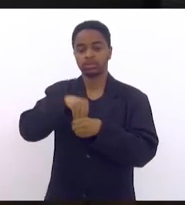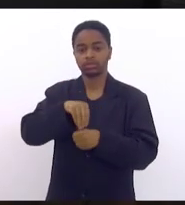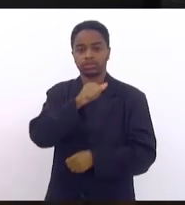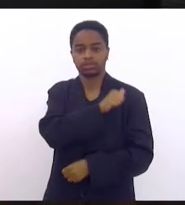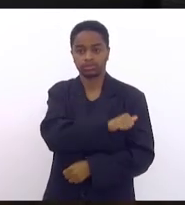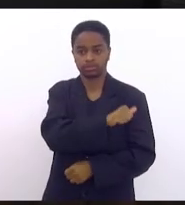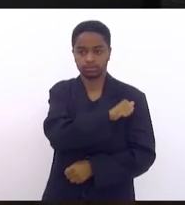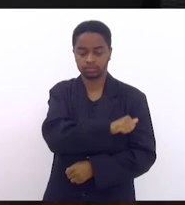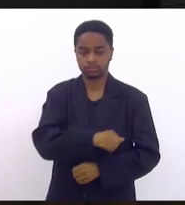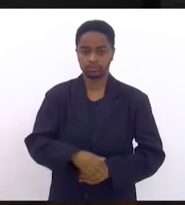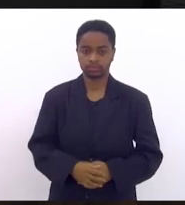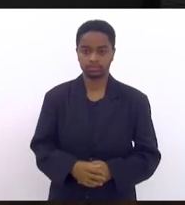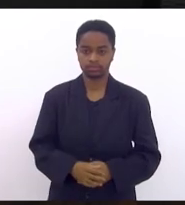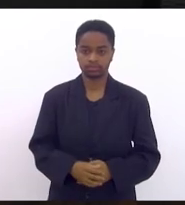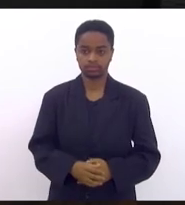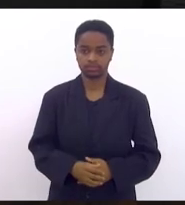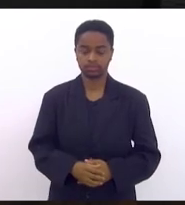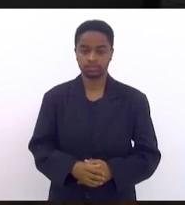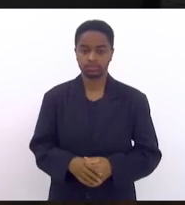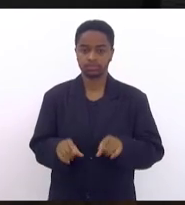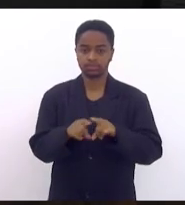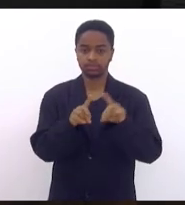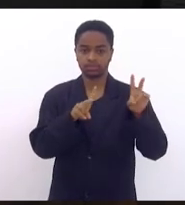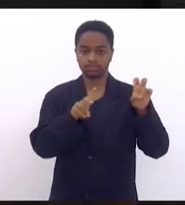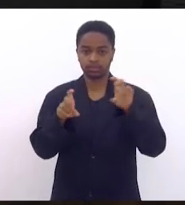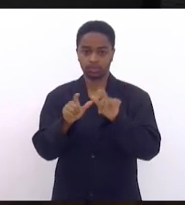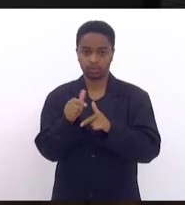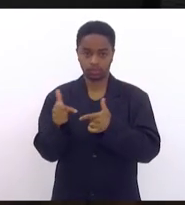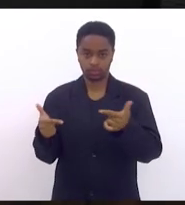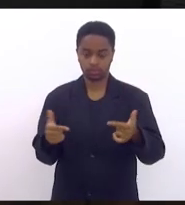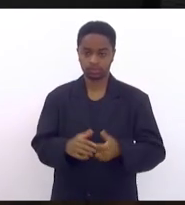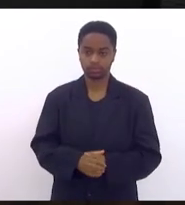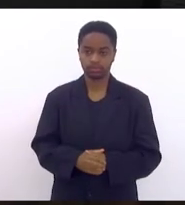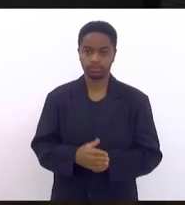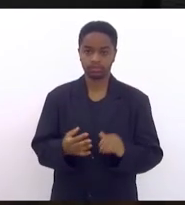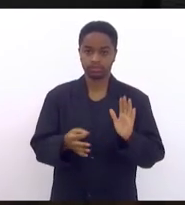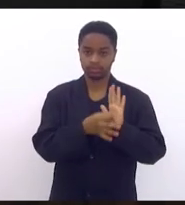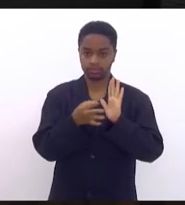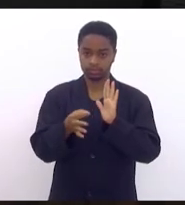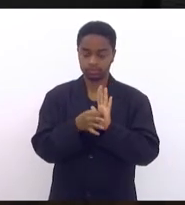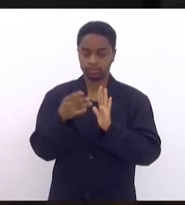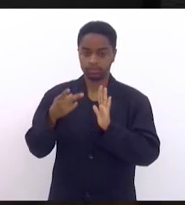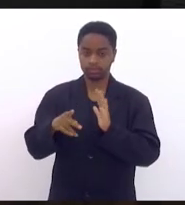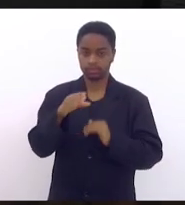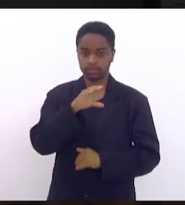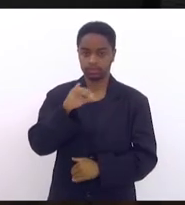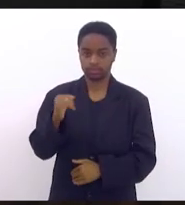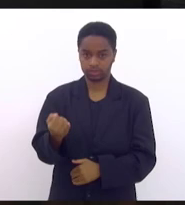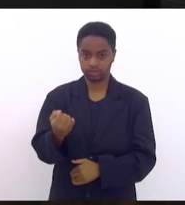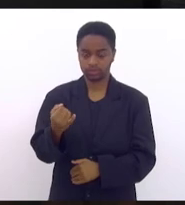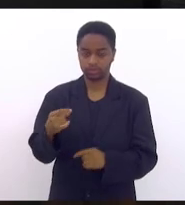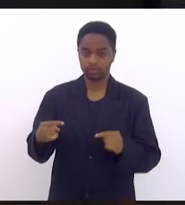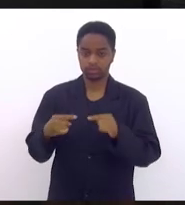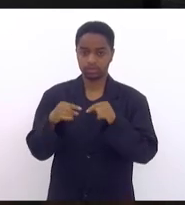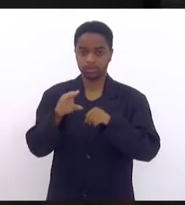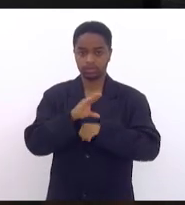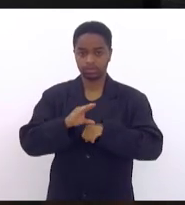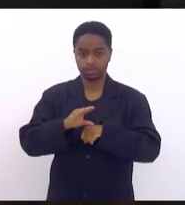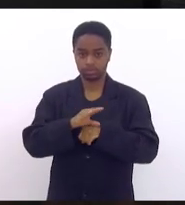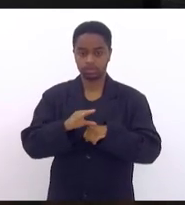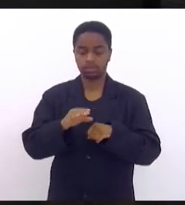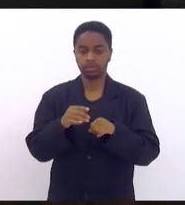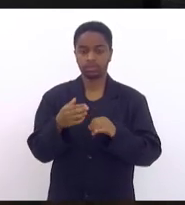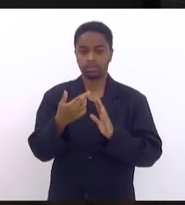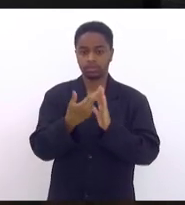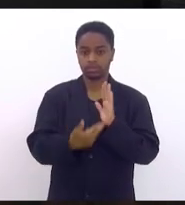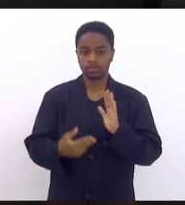Janeiro, e dá outras providências. Parecer da Comissão de Constituição e Justiça pela Constitucionalidade,